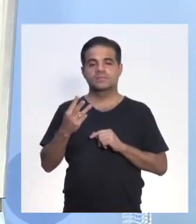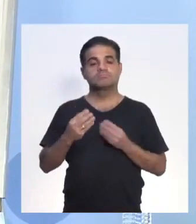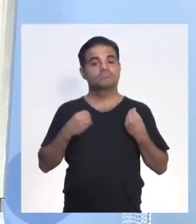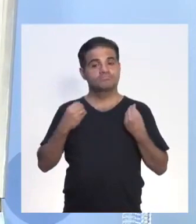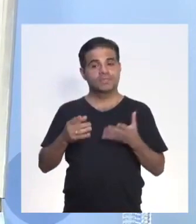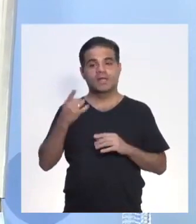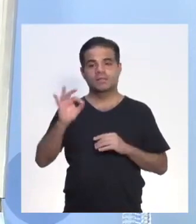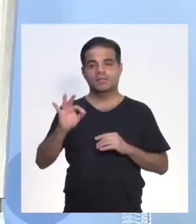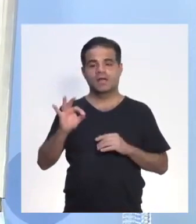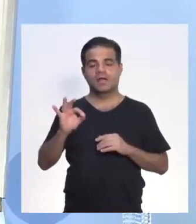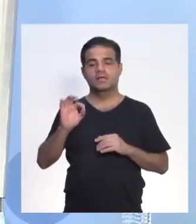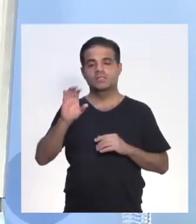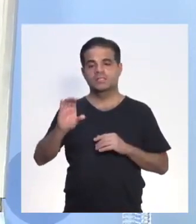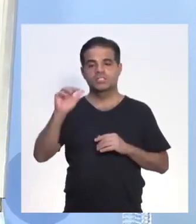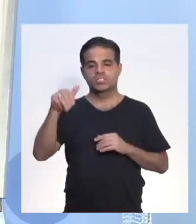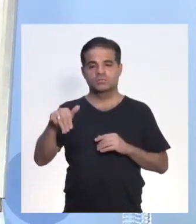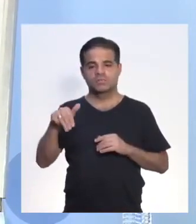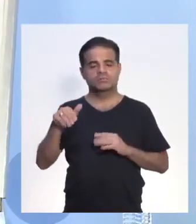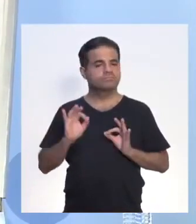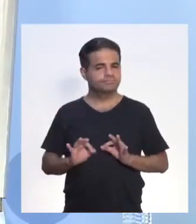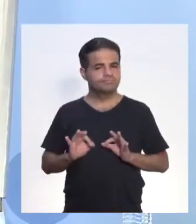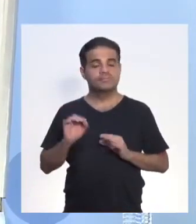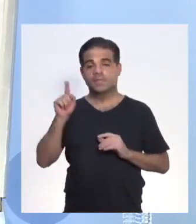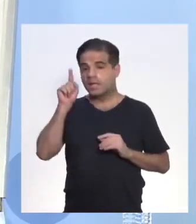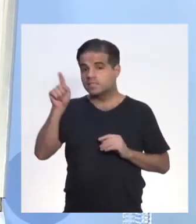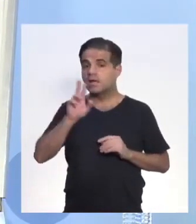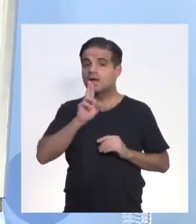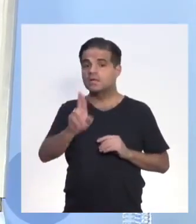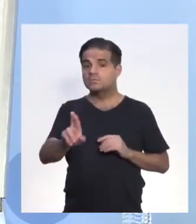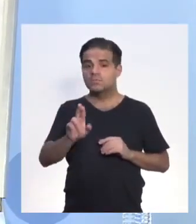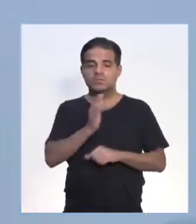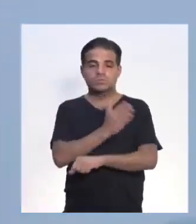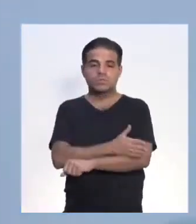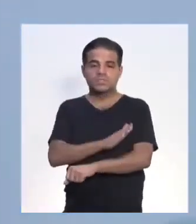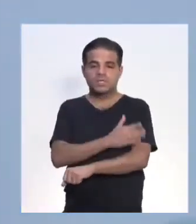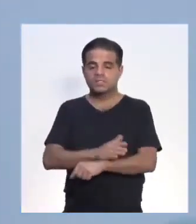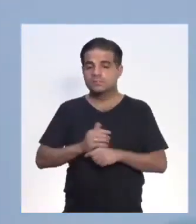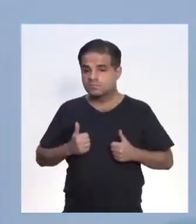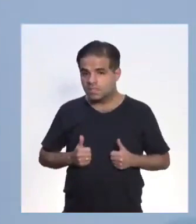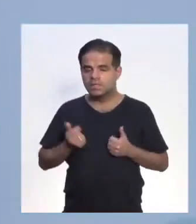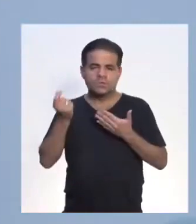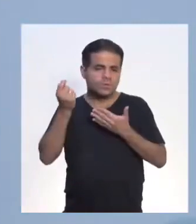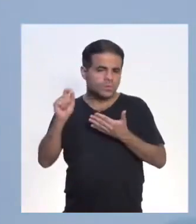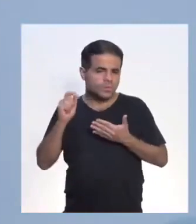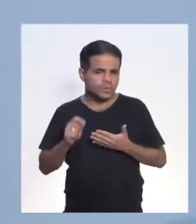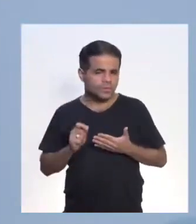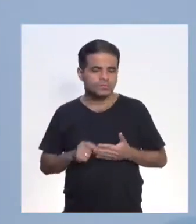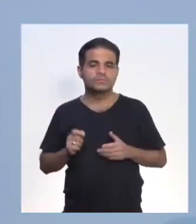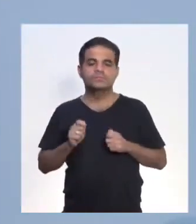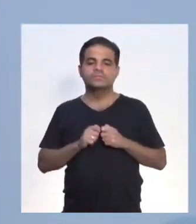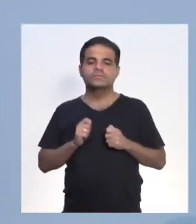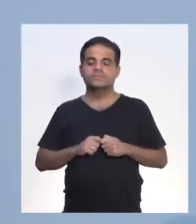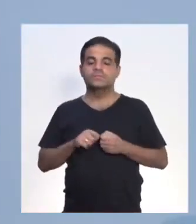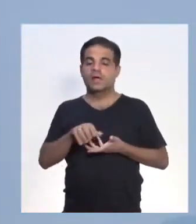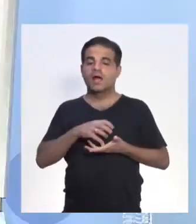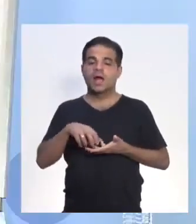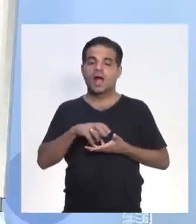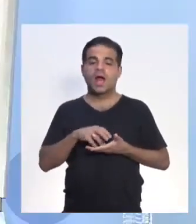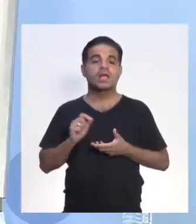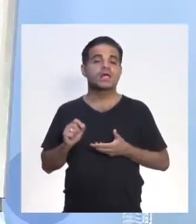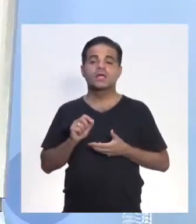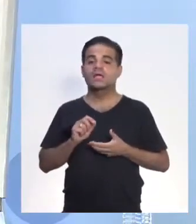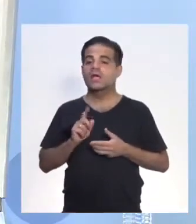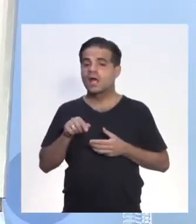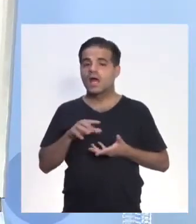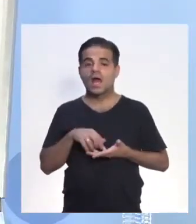dar 10 centímetros. Então, essa é a resposta do exercício. Para conferir, a gente vai fazer a área. Quem que vai ser